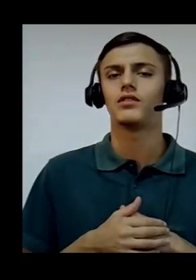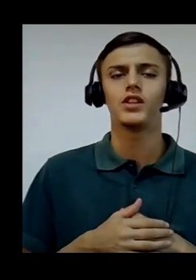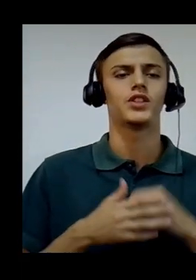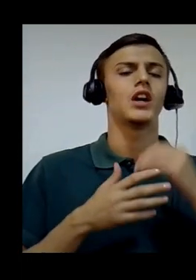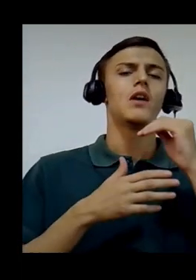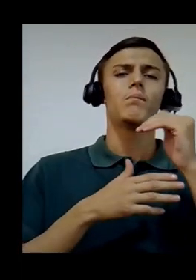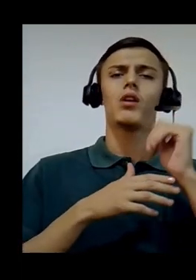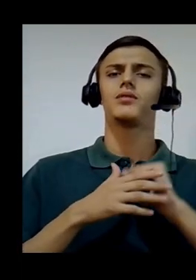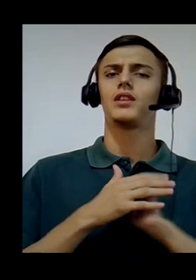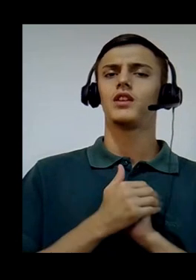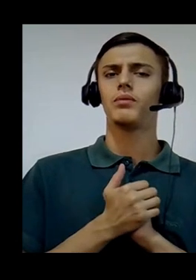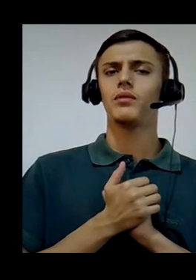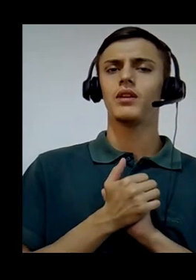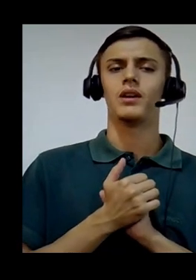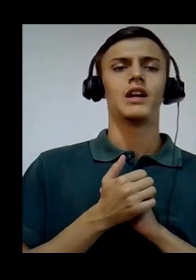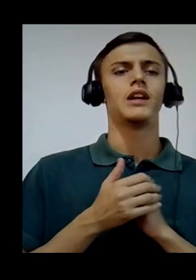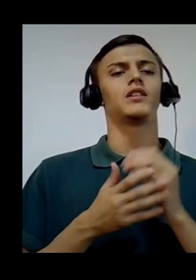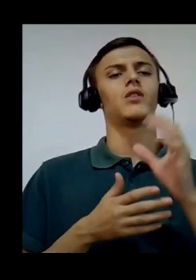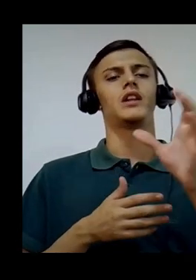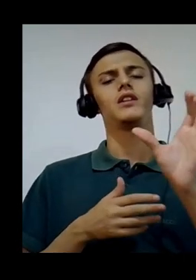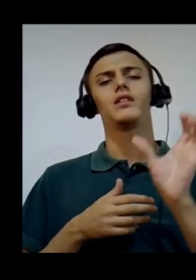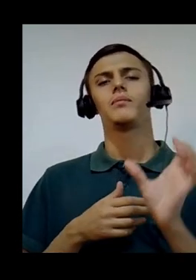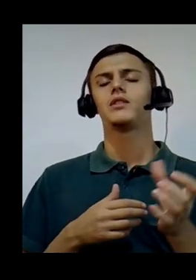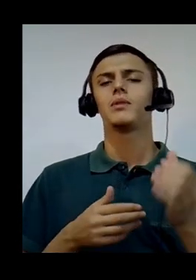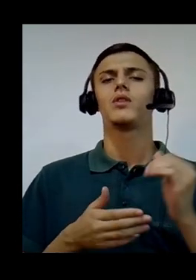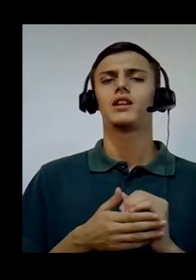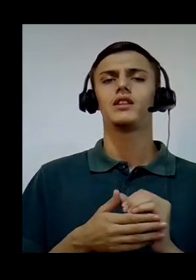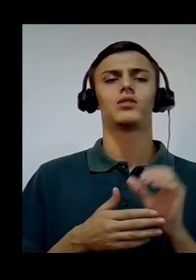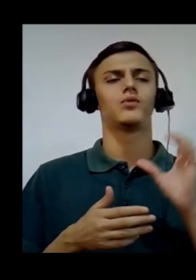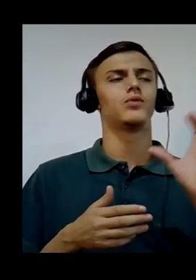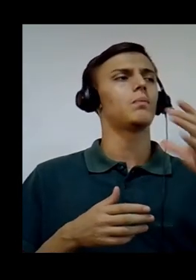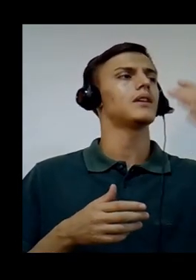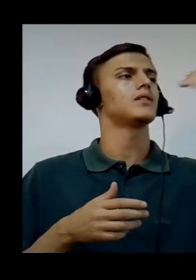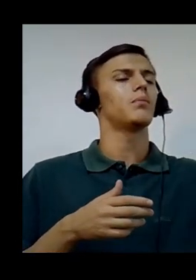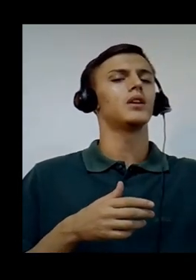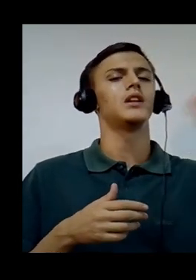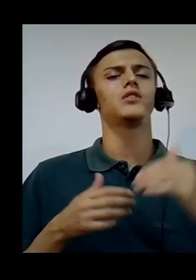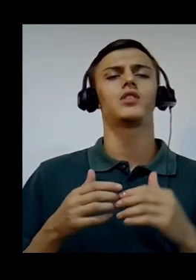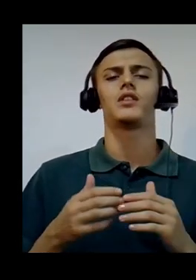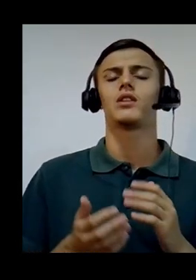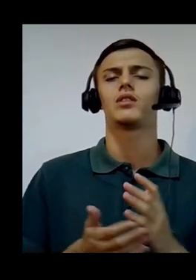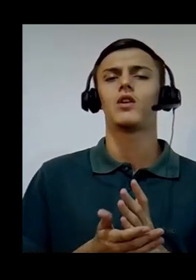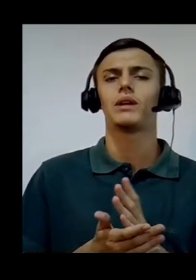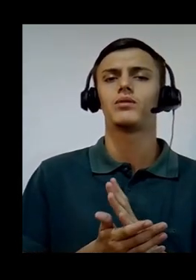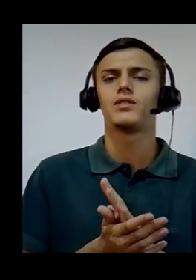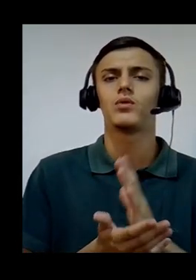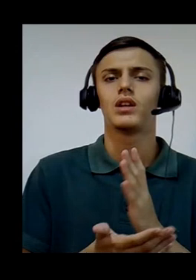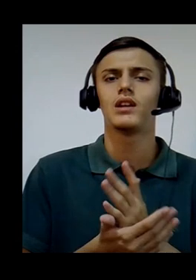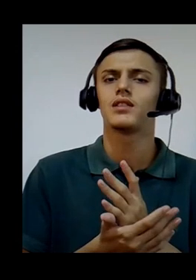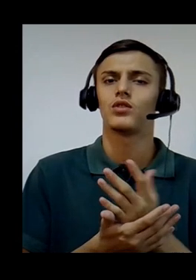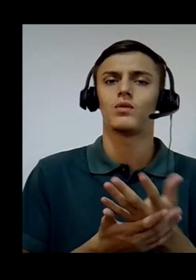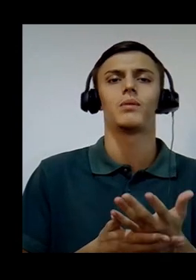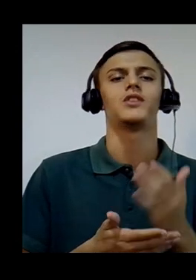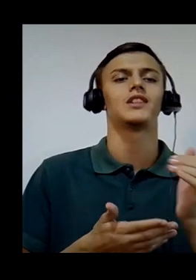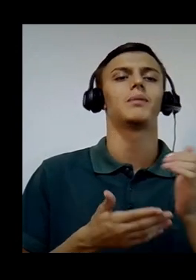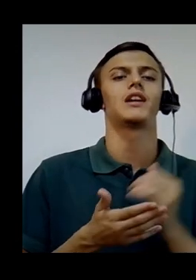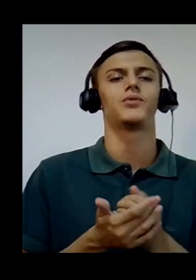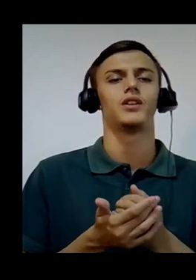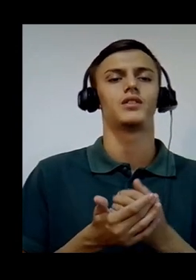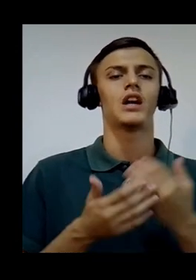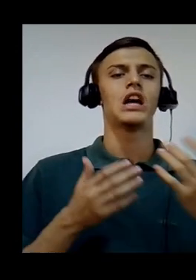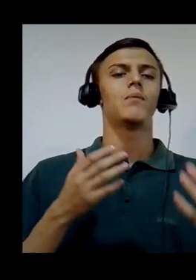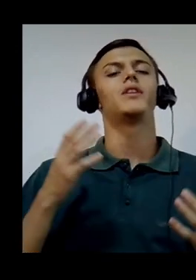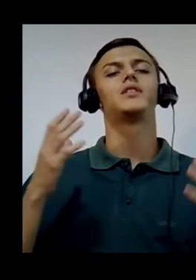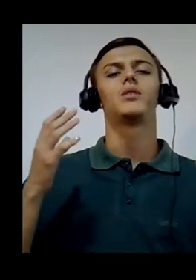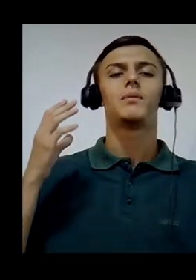passar quando o sinal está verde? Posso sem nenhum problema. Então ali, mesma coisa aqui dentro. Vou passar por ali, só tem que adotar um método de segurança normalmente nas